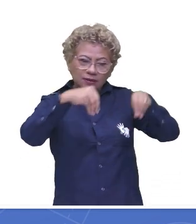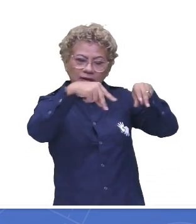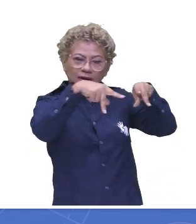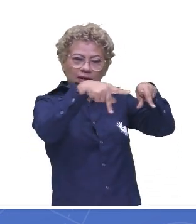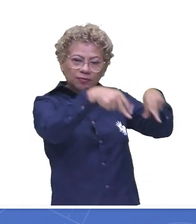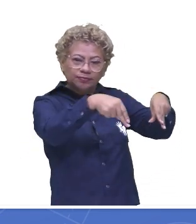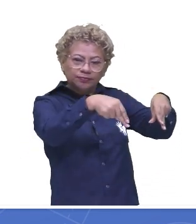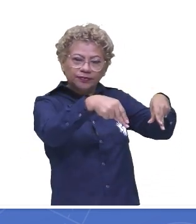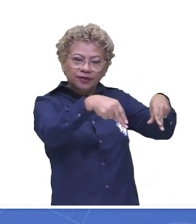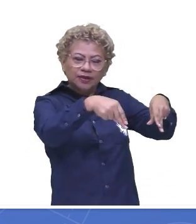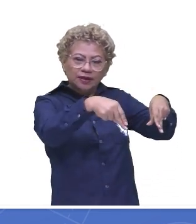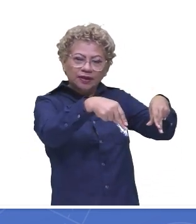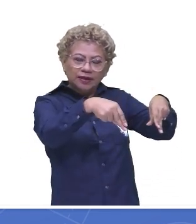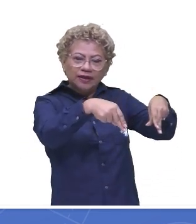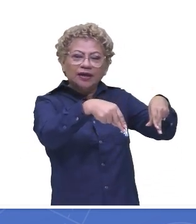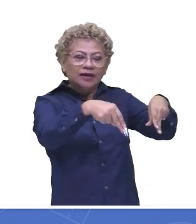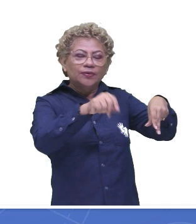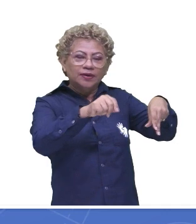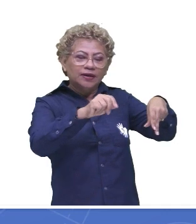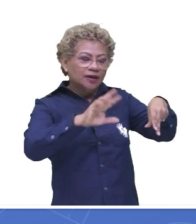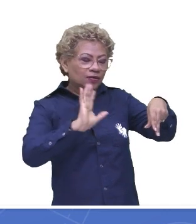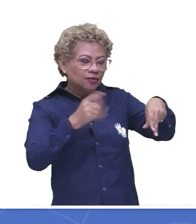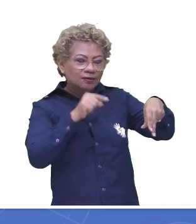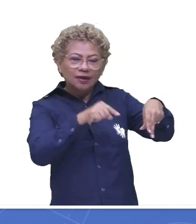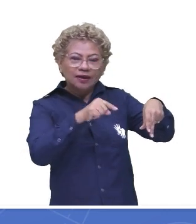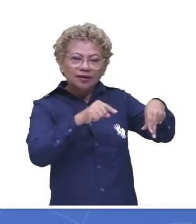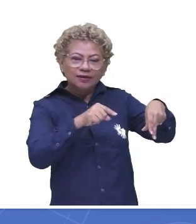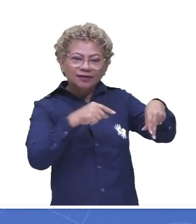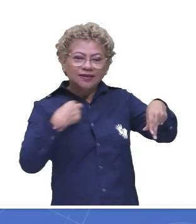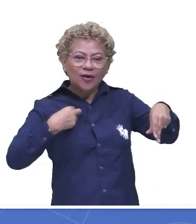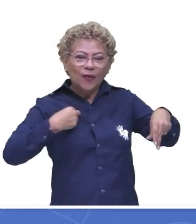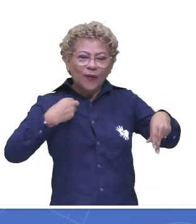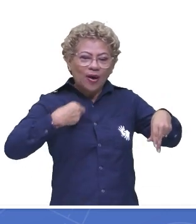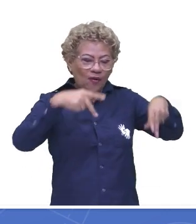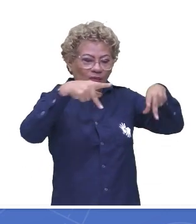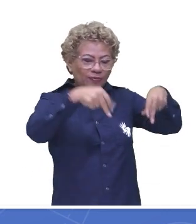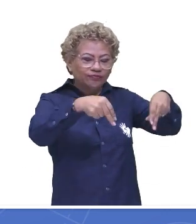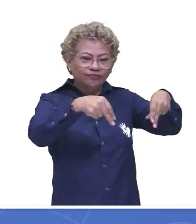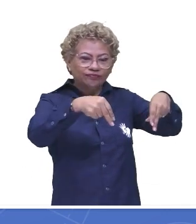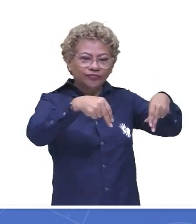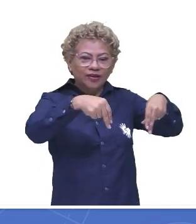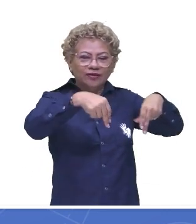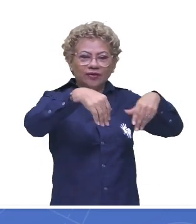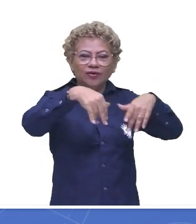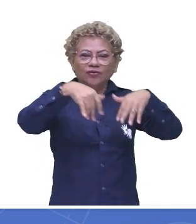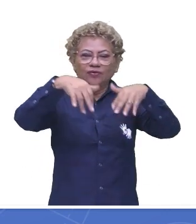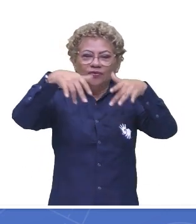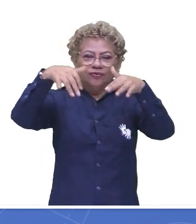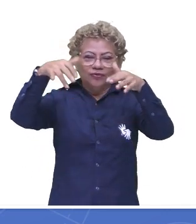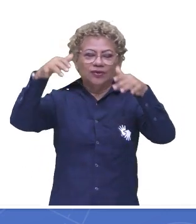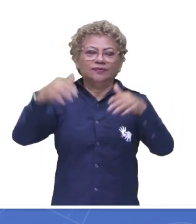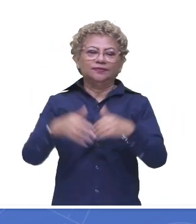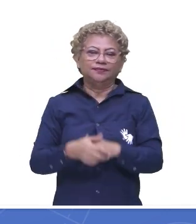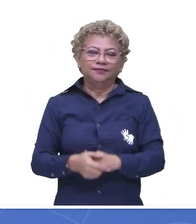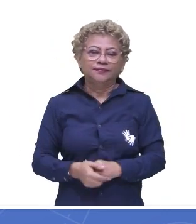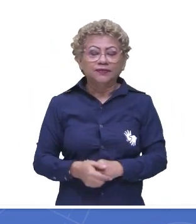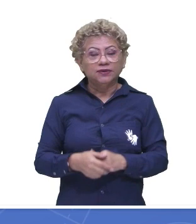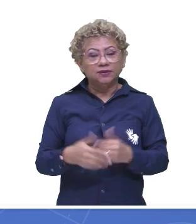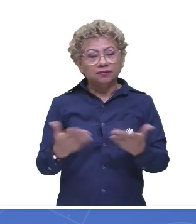físicos da matéria. Quando vai direto do sólido para o gasoso, nós vamos chamar de sublimação, tá certo?